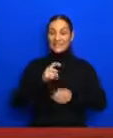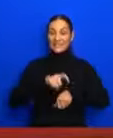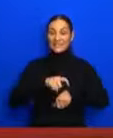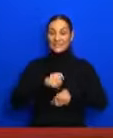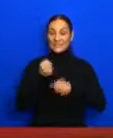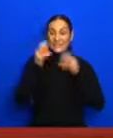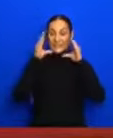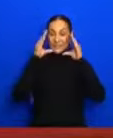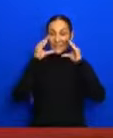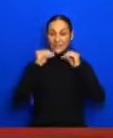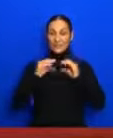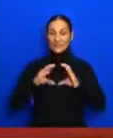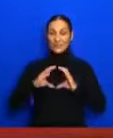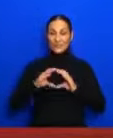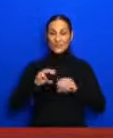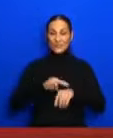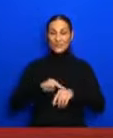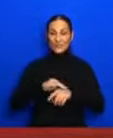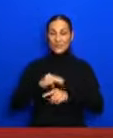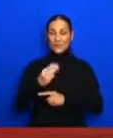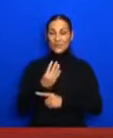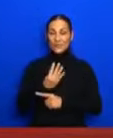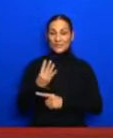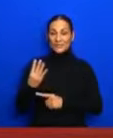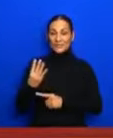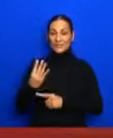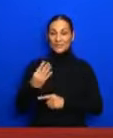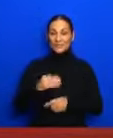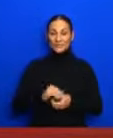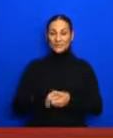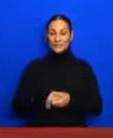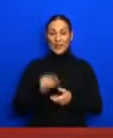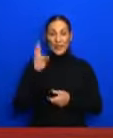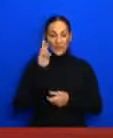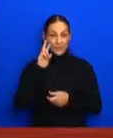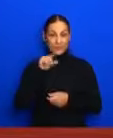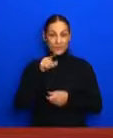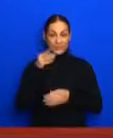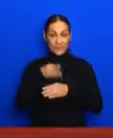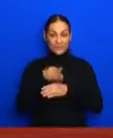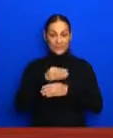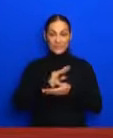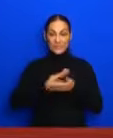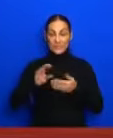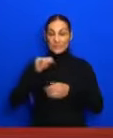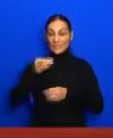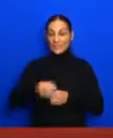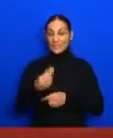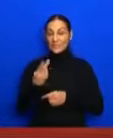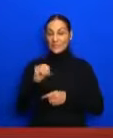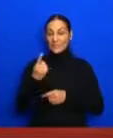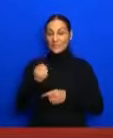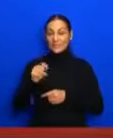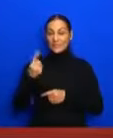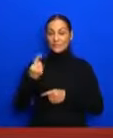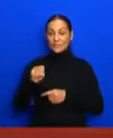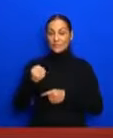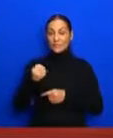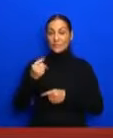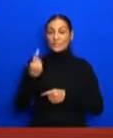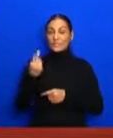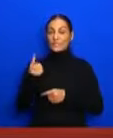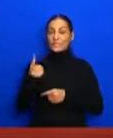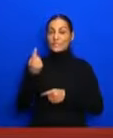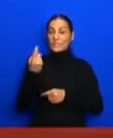das 8 da noite. Bola marrom 44, marrom 44. Lembrando, você concorre a prêmios para acertos de 20, 19, 18,